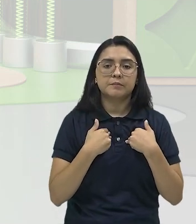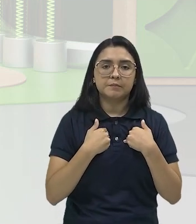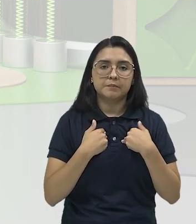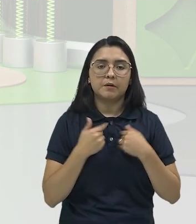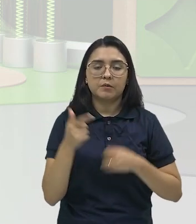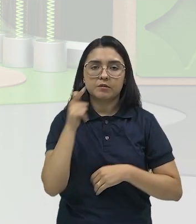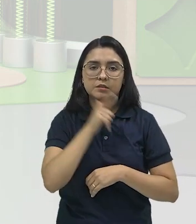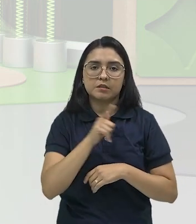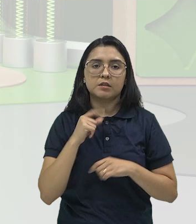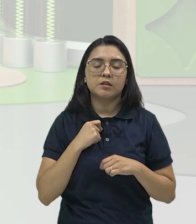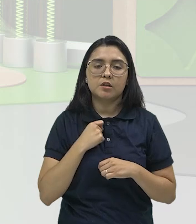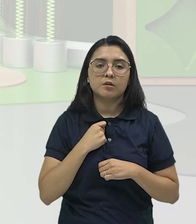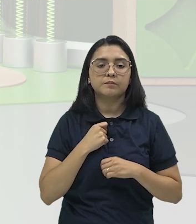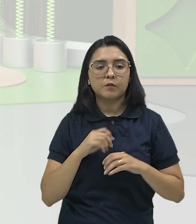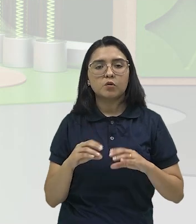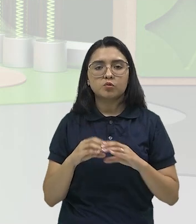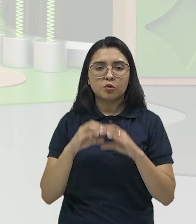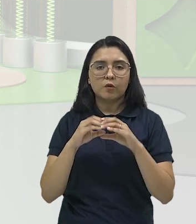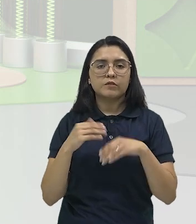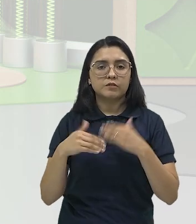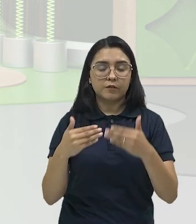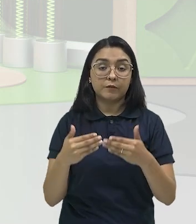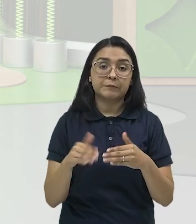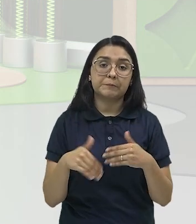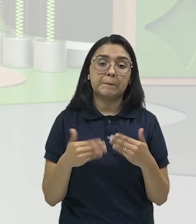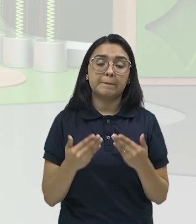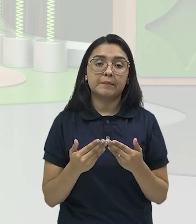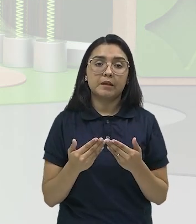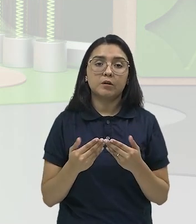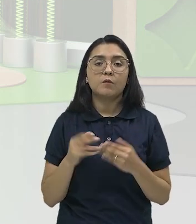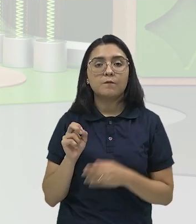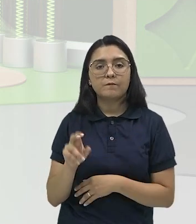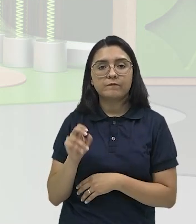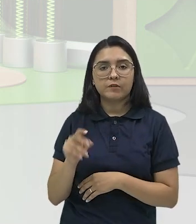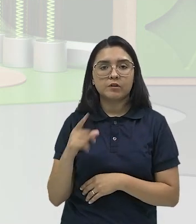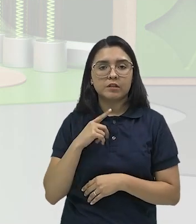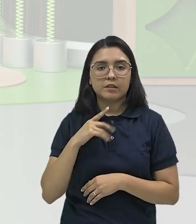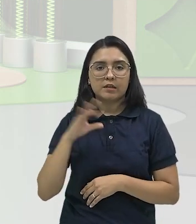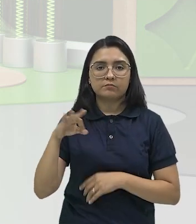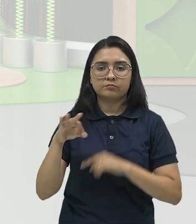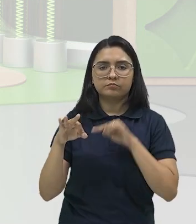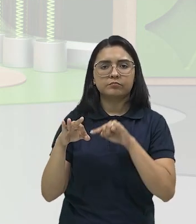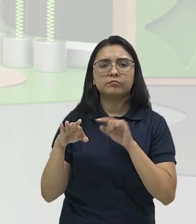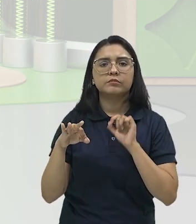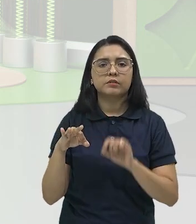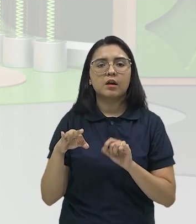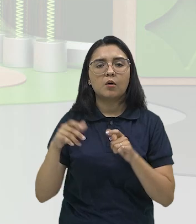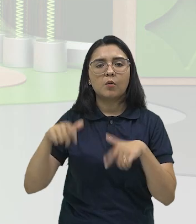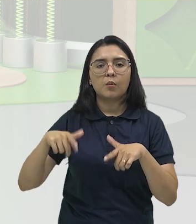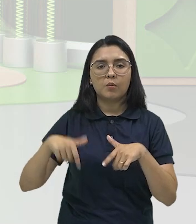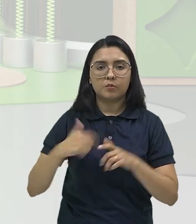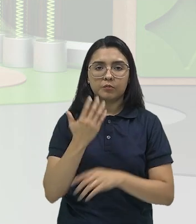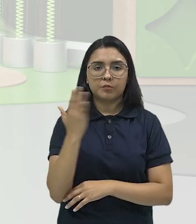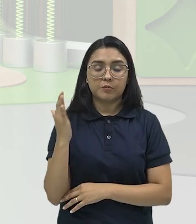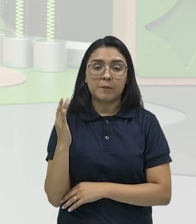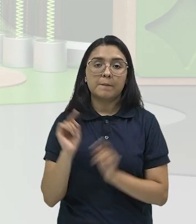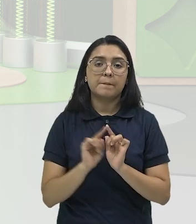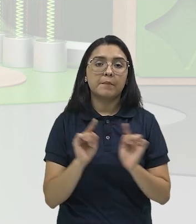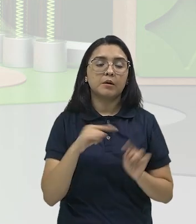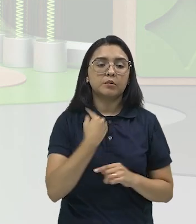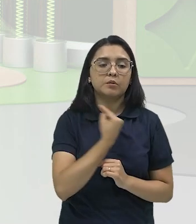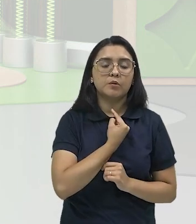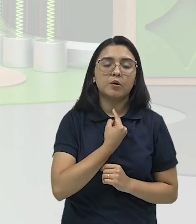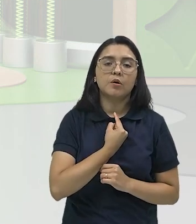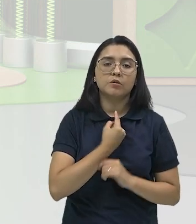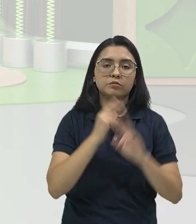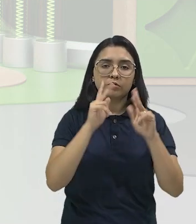desenvolver os seus ovos. E como foi falado, o vírus que esse animal carrega, gente, ele está em ambiente silvestre. Mas nós, seres humanos,